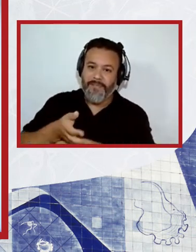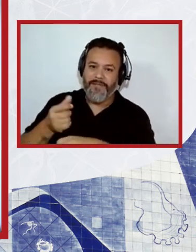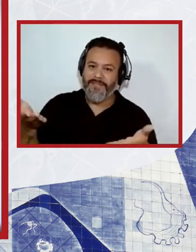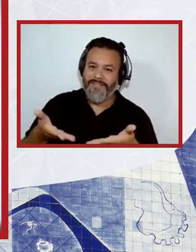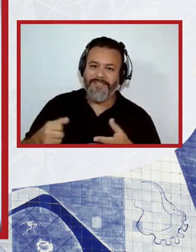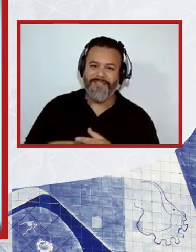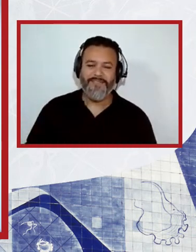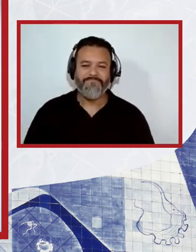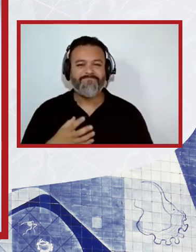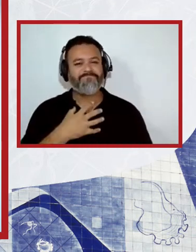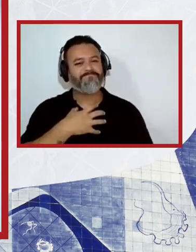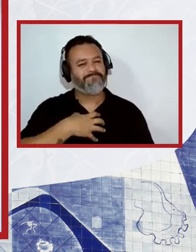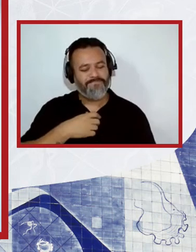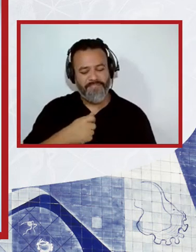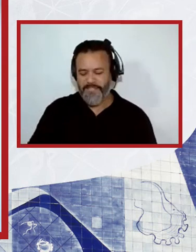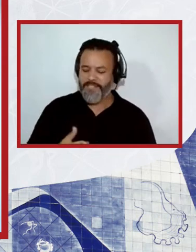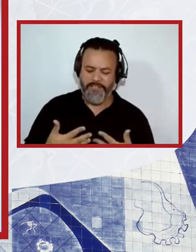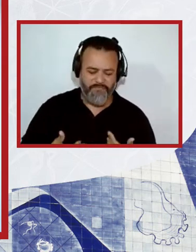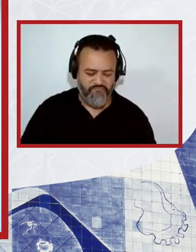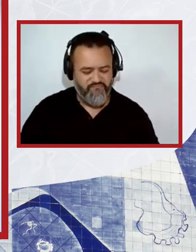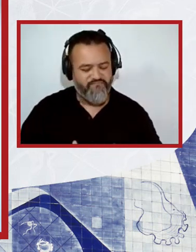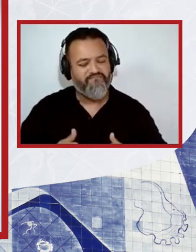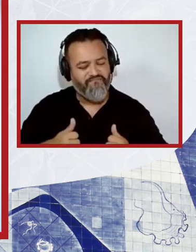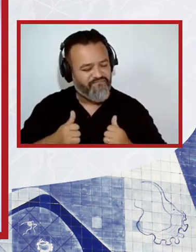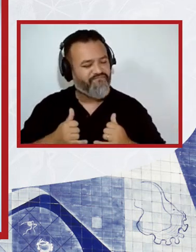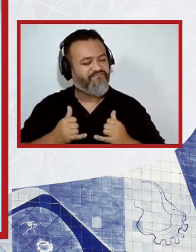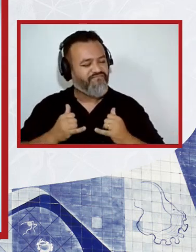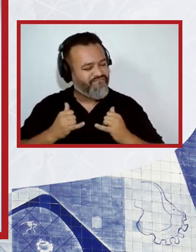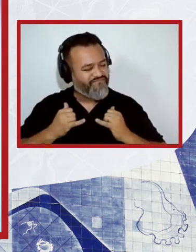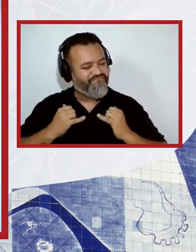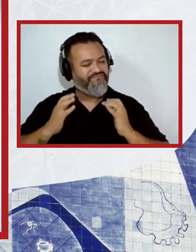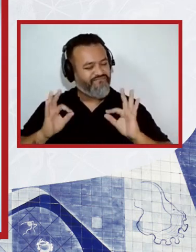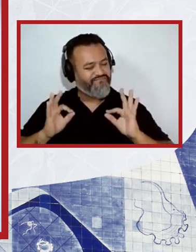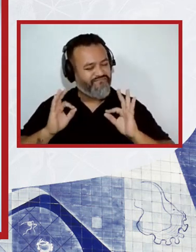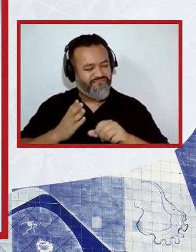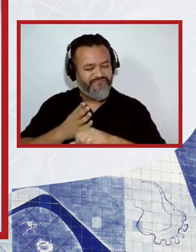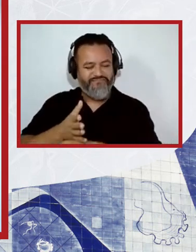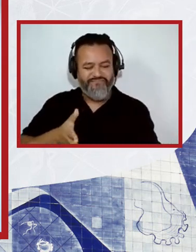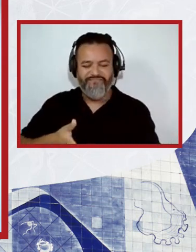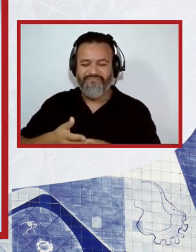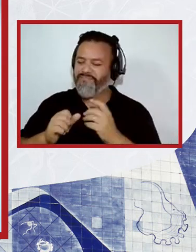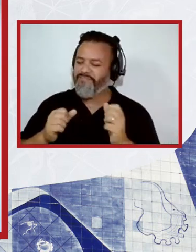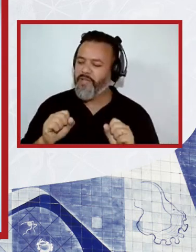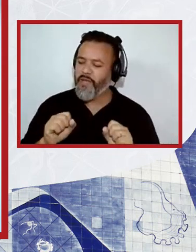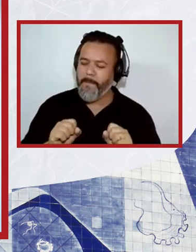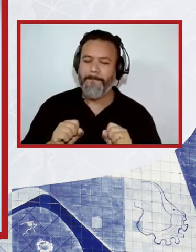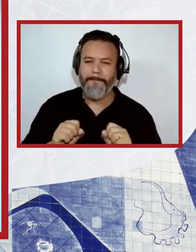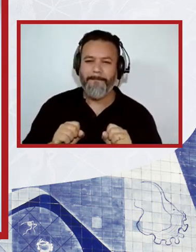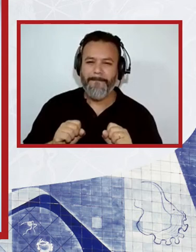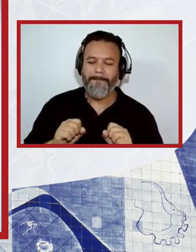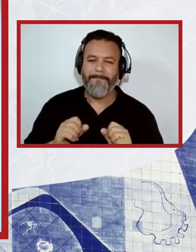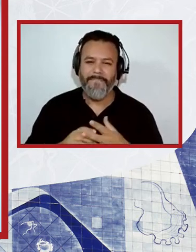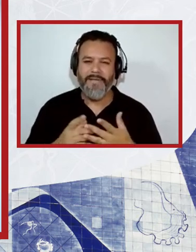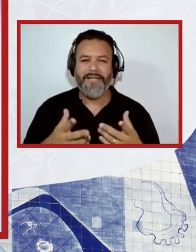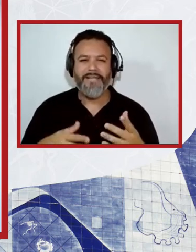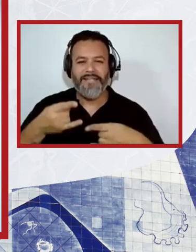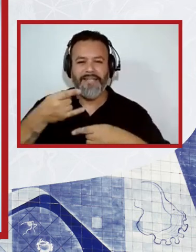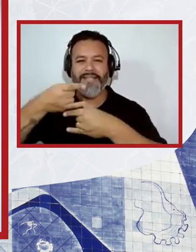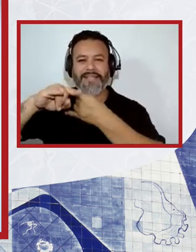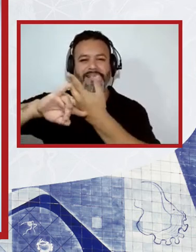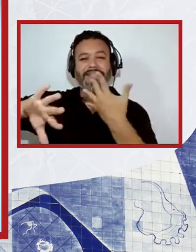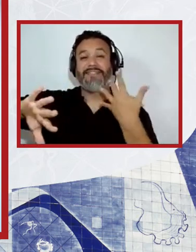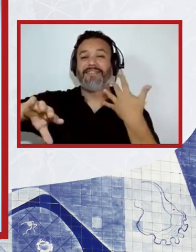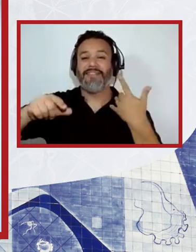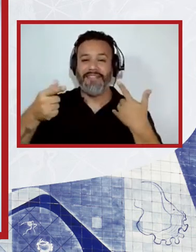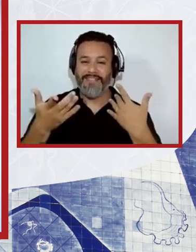Me senti muito honrada, né, de estar participando de uma live, digamos